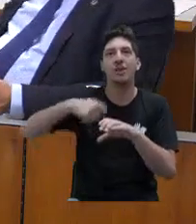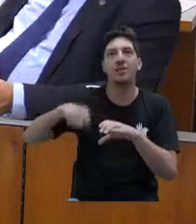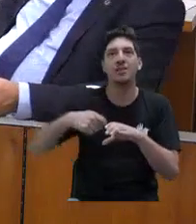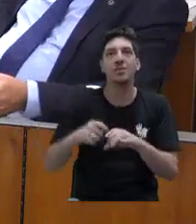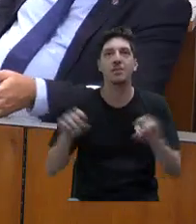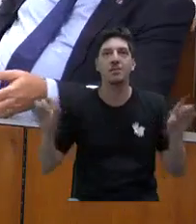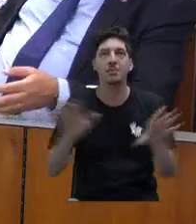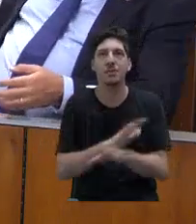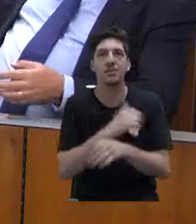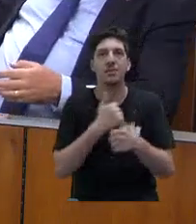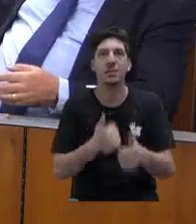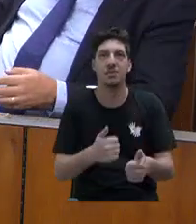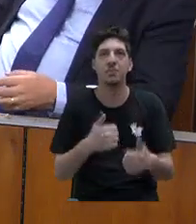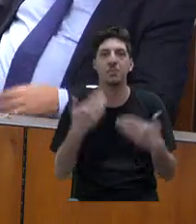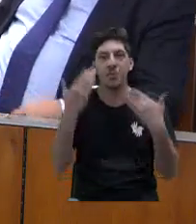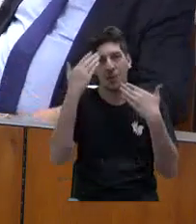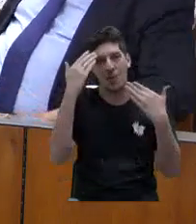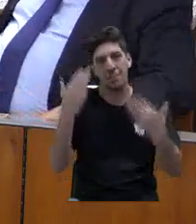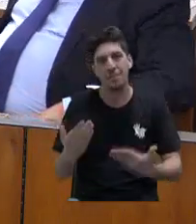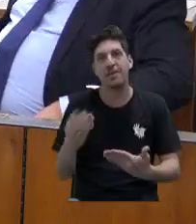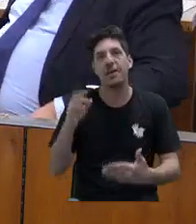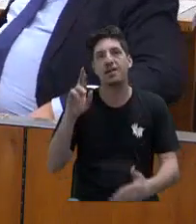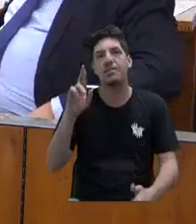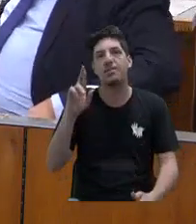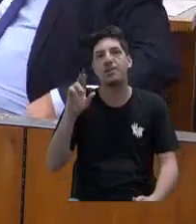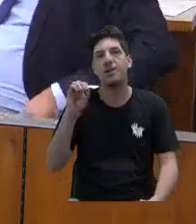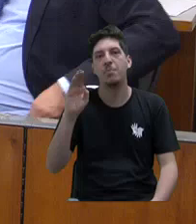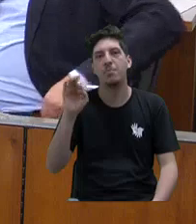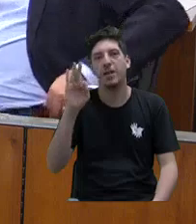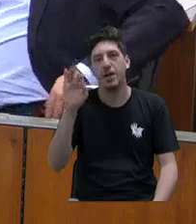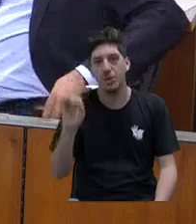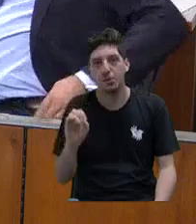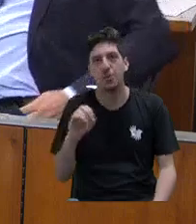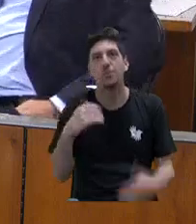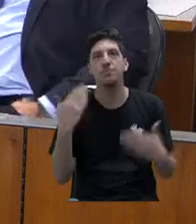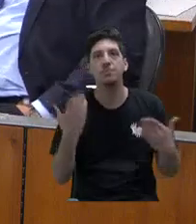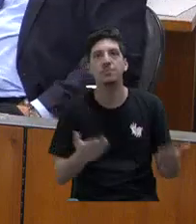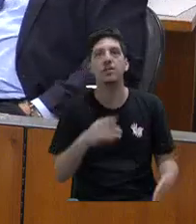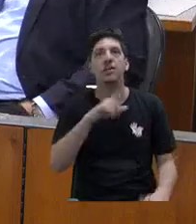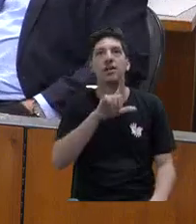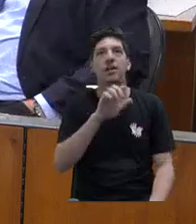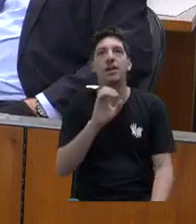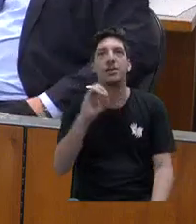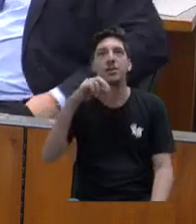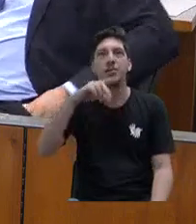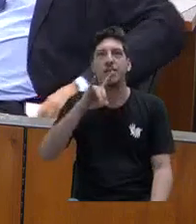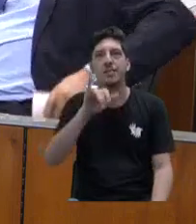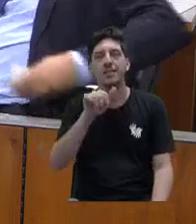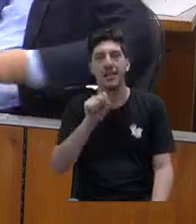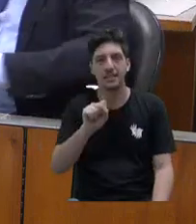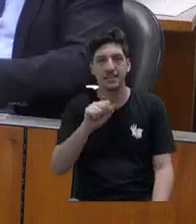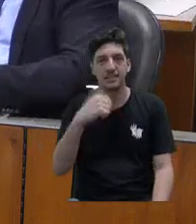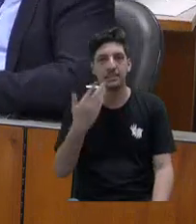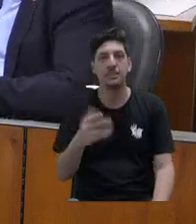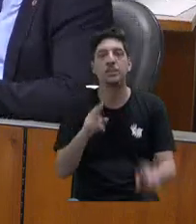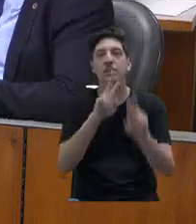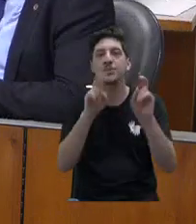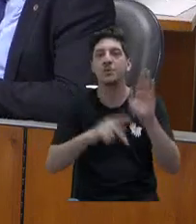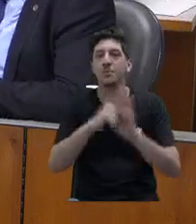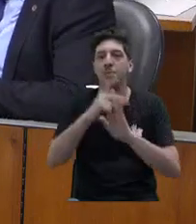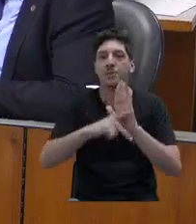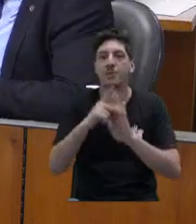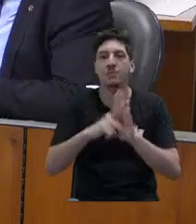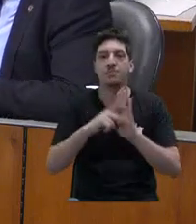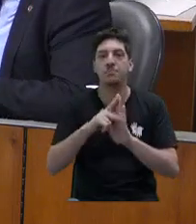nossa... Obrigado, meu querido deputado Roberto Andrade. Briondas, sobre o projeto